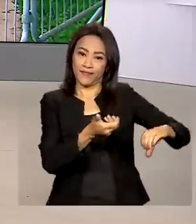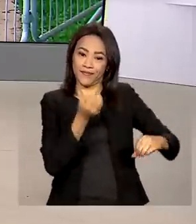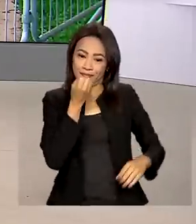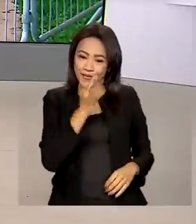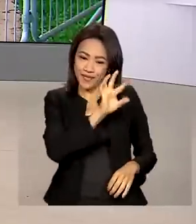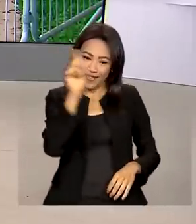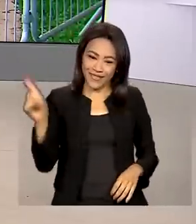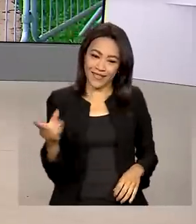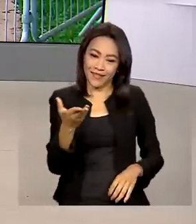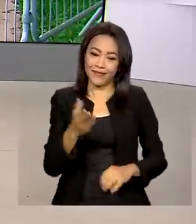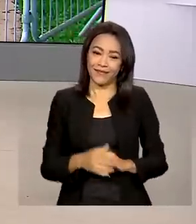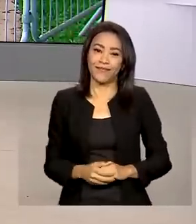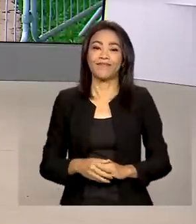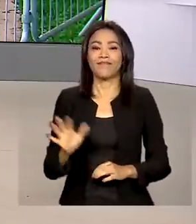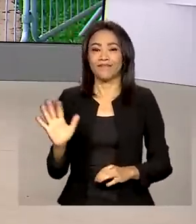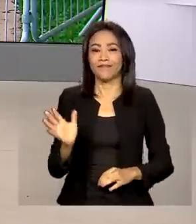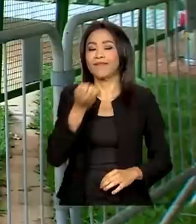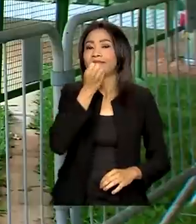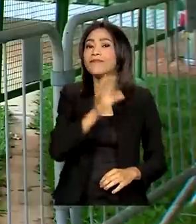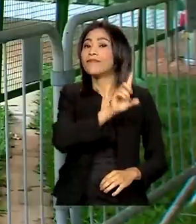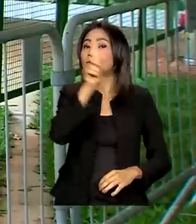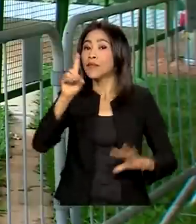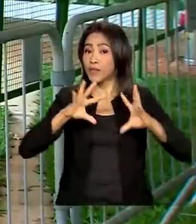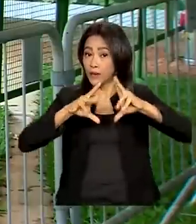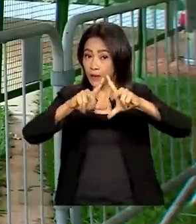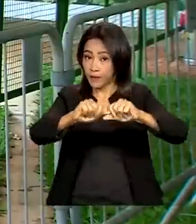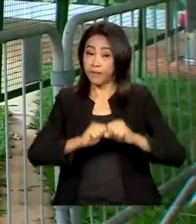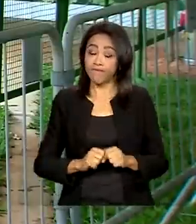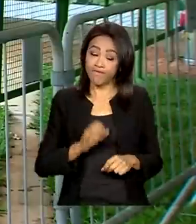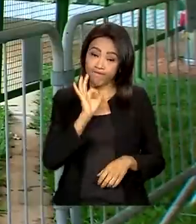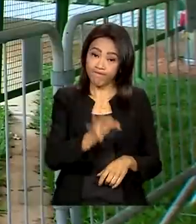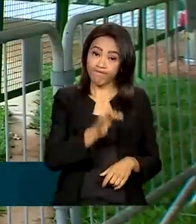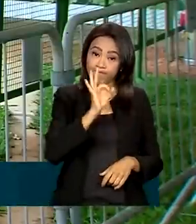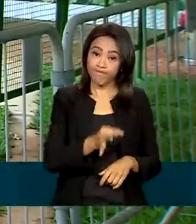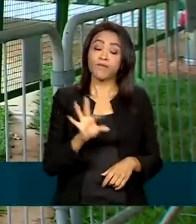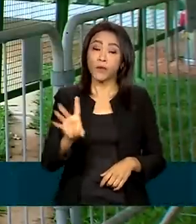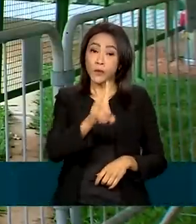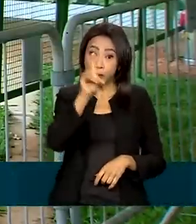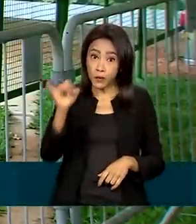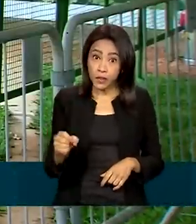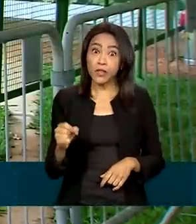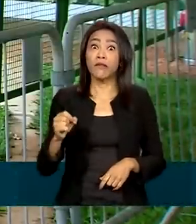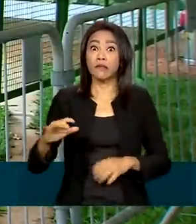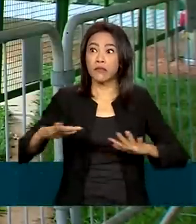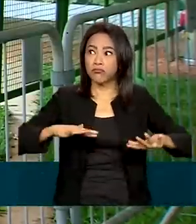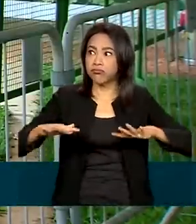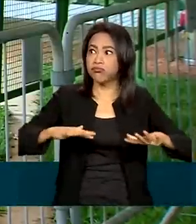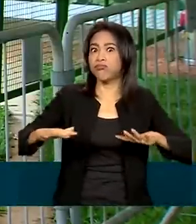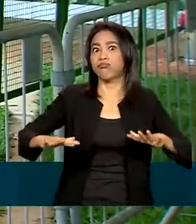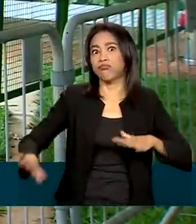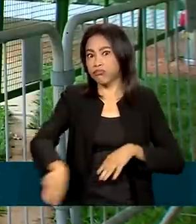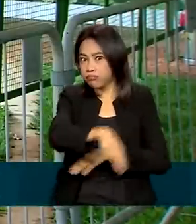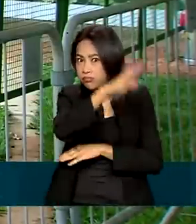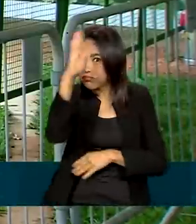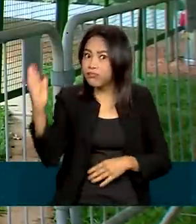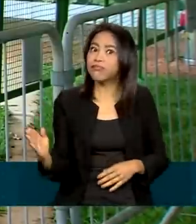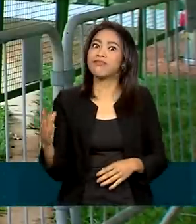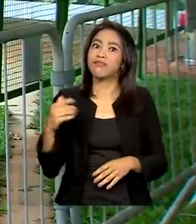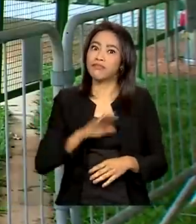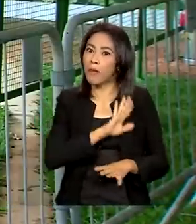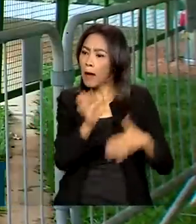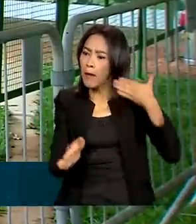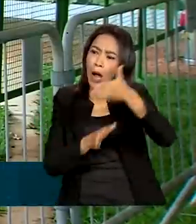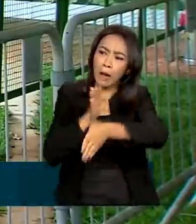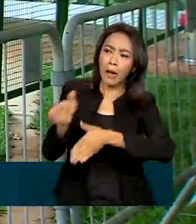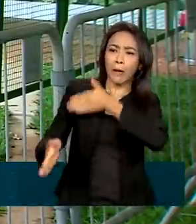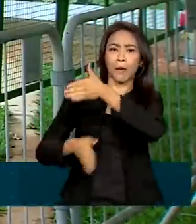Olá, Renata. Bom dia para você. Bom dia a todos. É isso mesmo, né? E o dia promete ser bastante movimentado aqui no CCBB para as